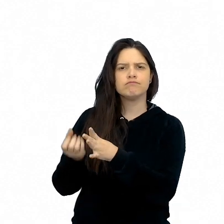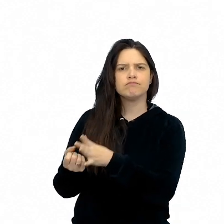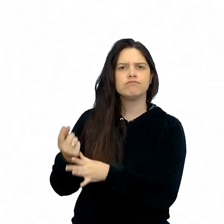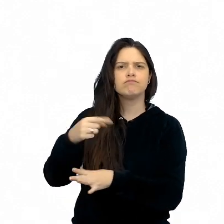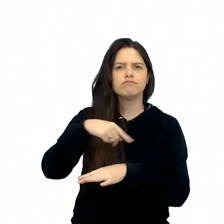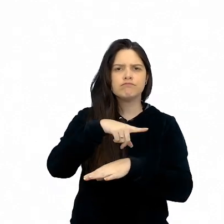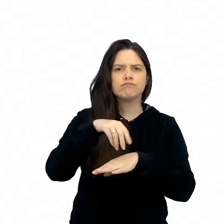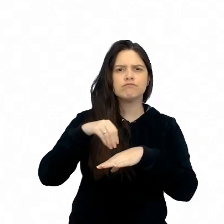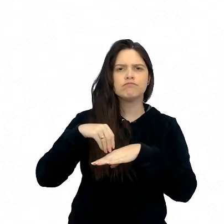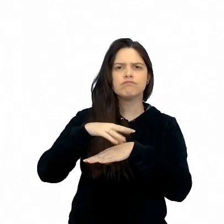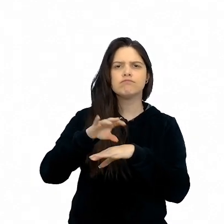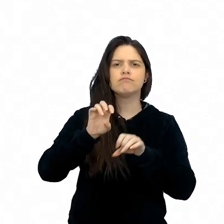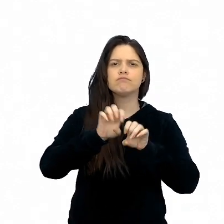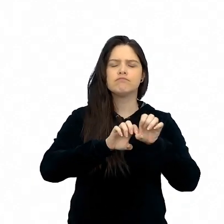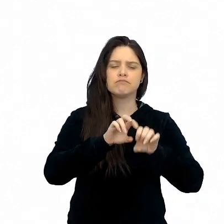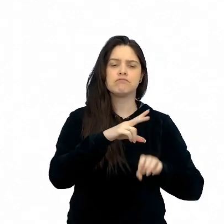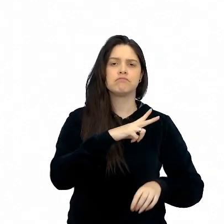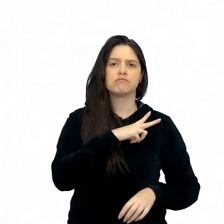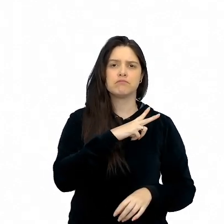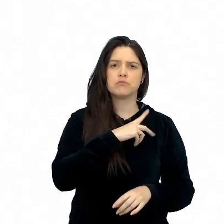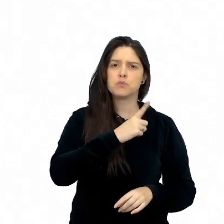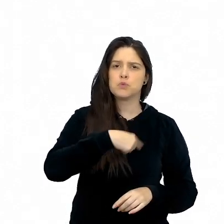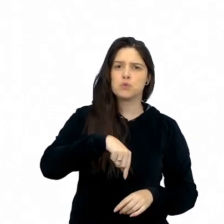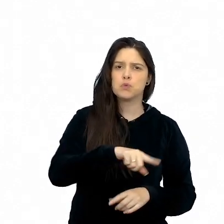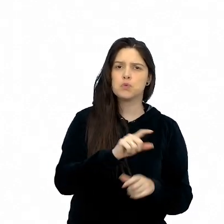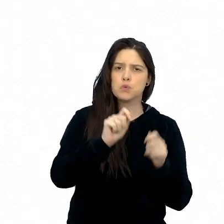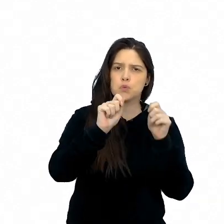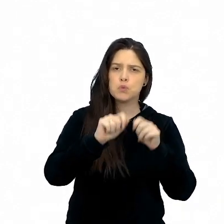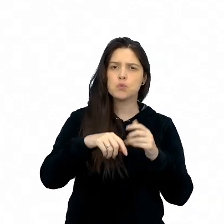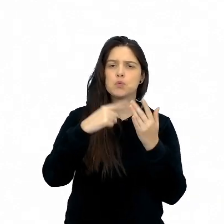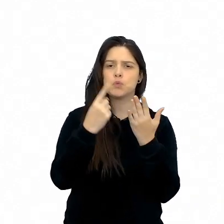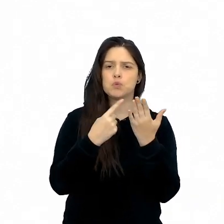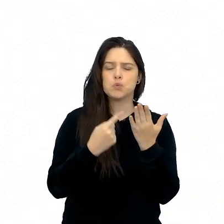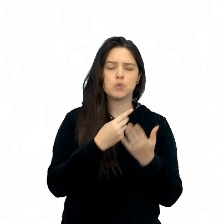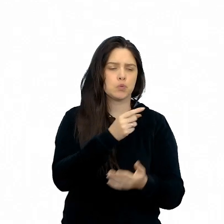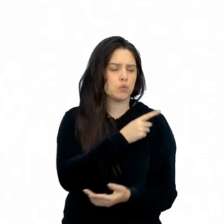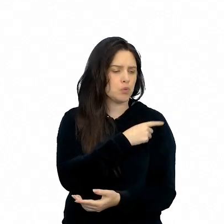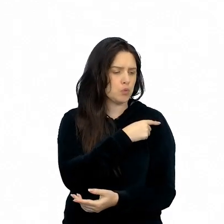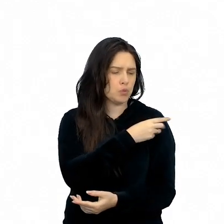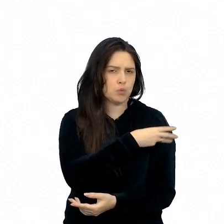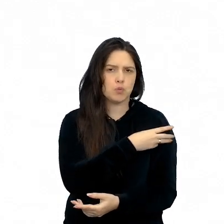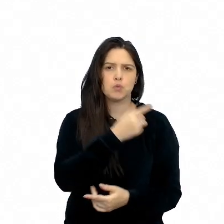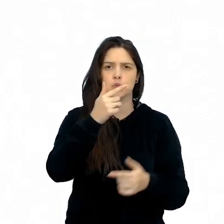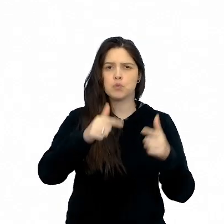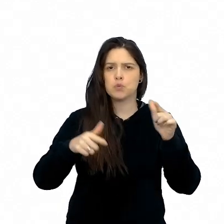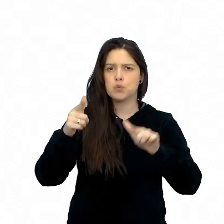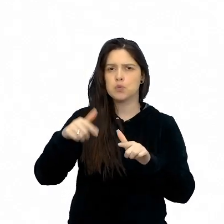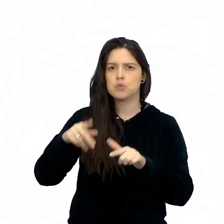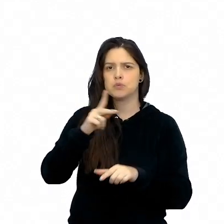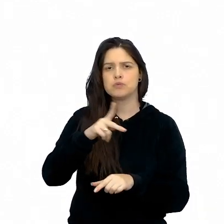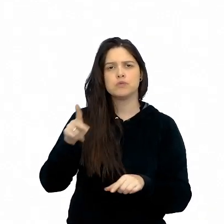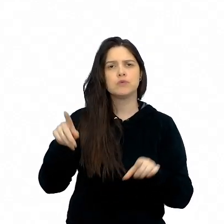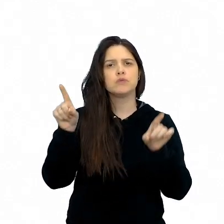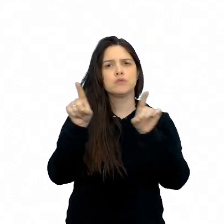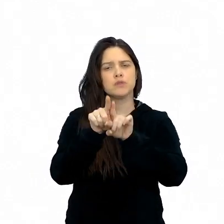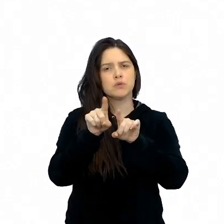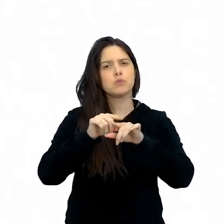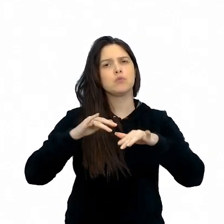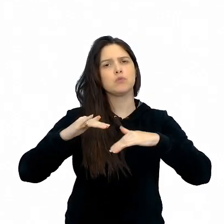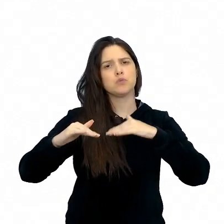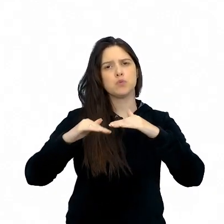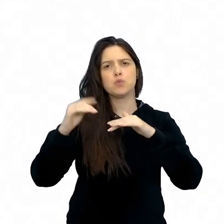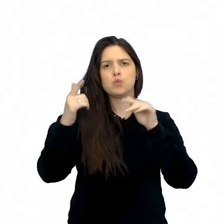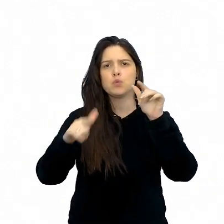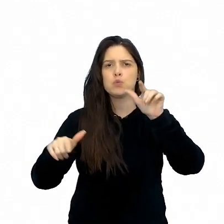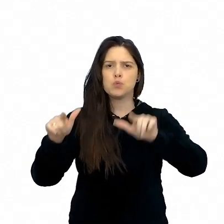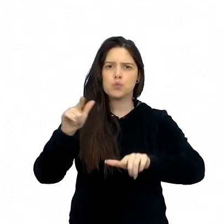série. Neste caso particular, eu estou trabalhando com o primeiro ano do ensino médio, mas tem outras transmissões ocorrendo nesse mesmo momento, com